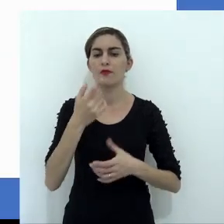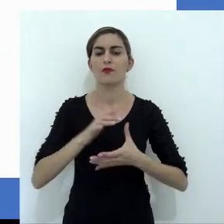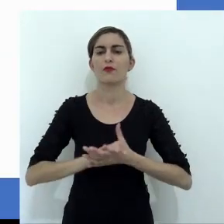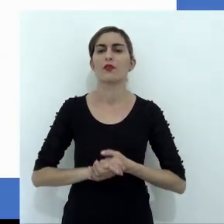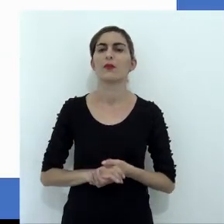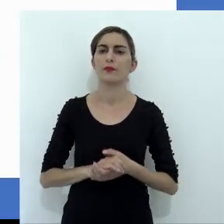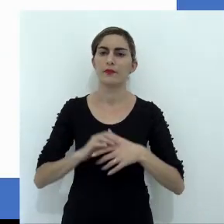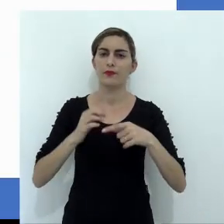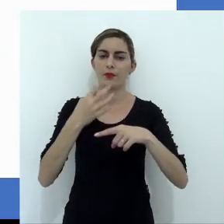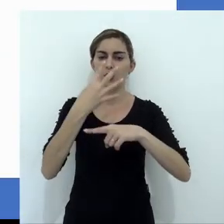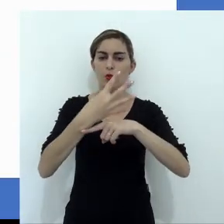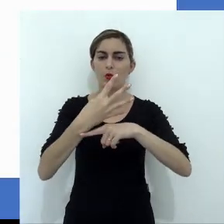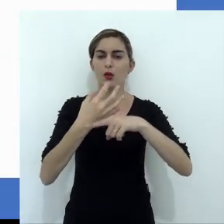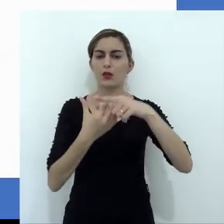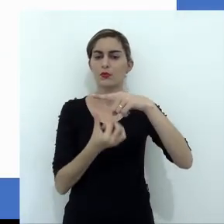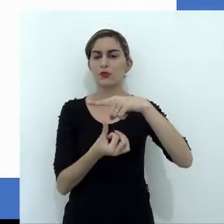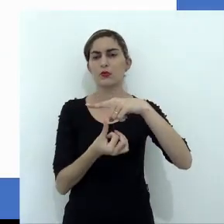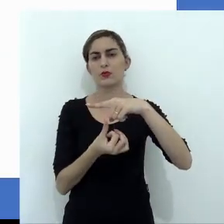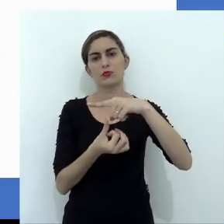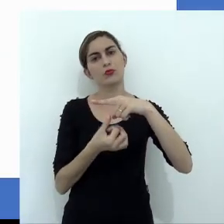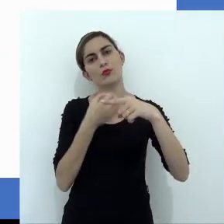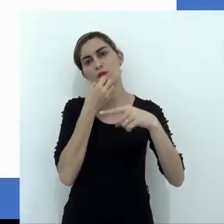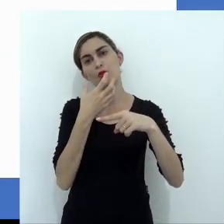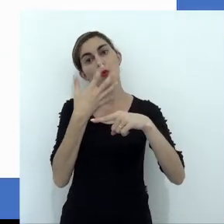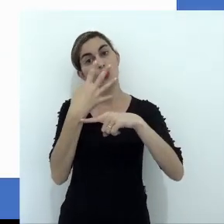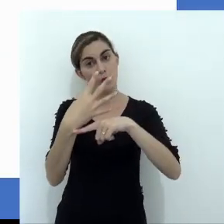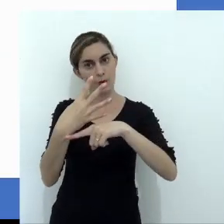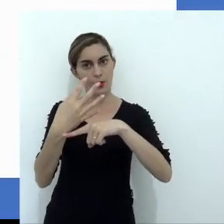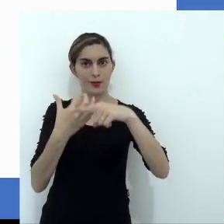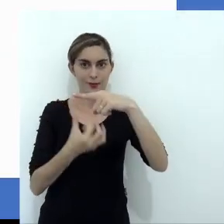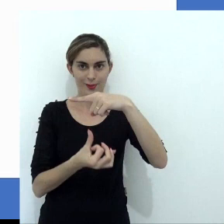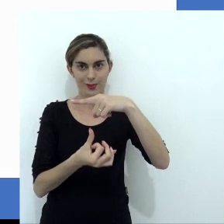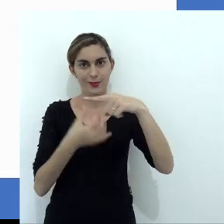essa fraçãozinha aqui, ó, 4/6. Bom,